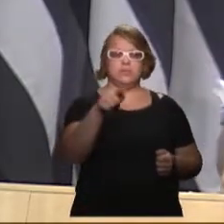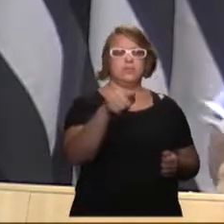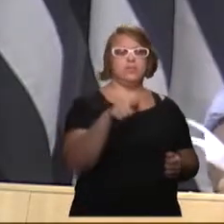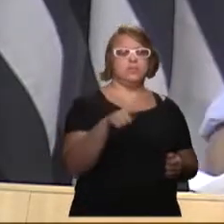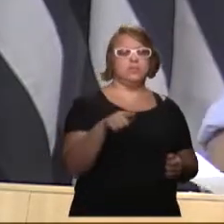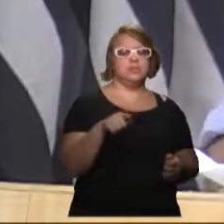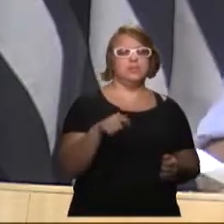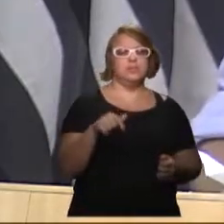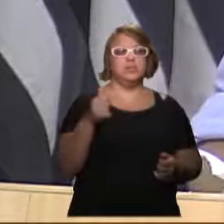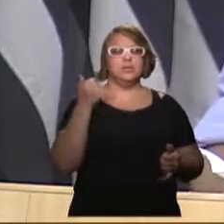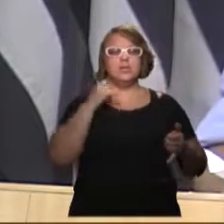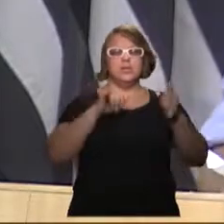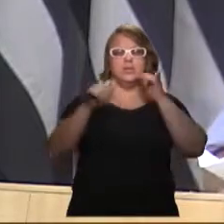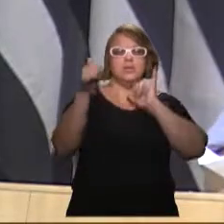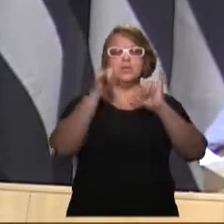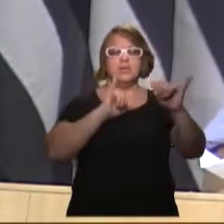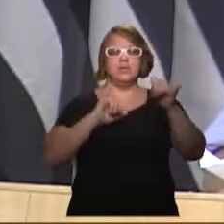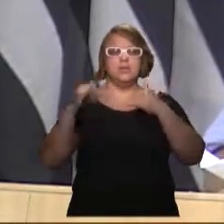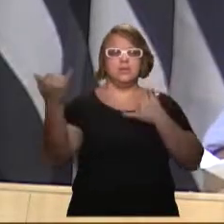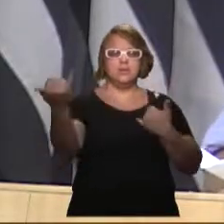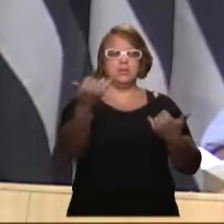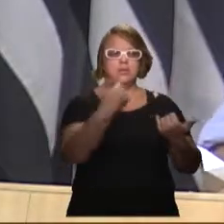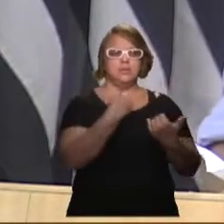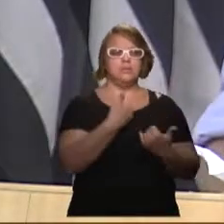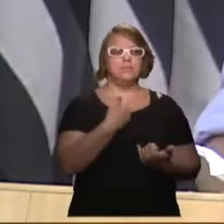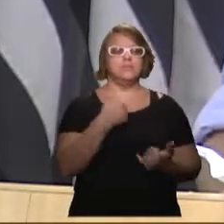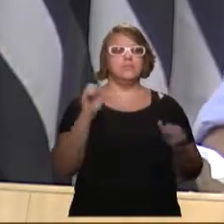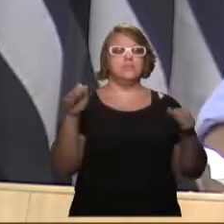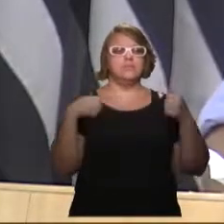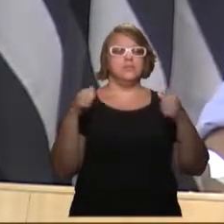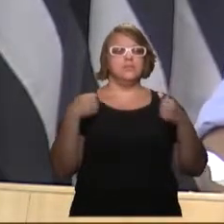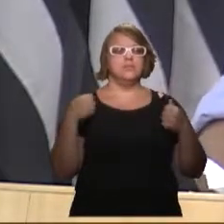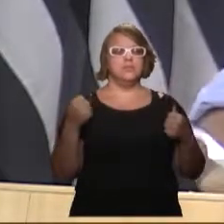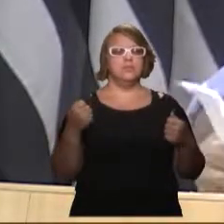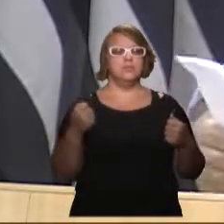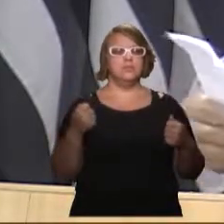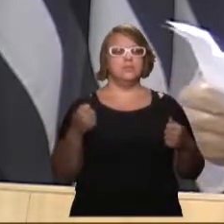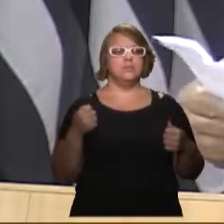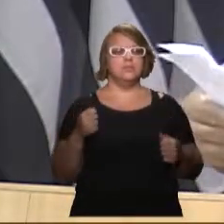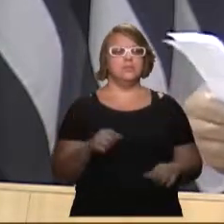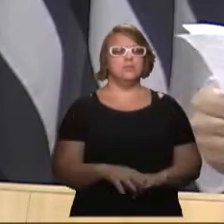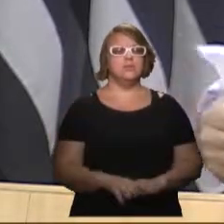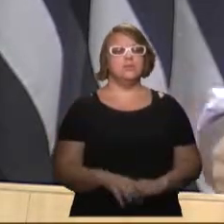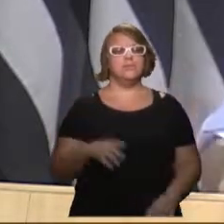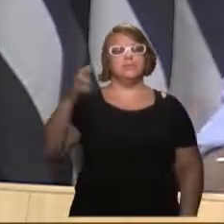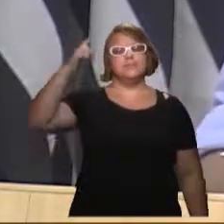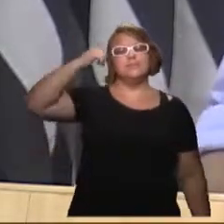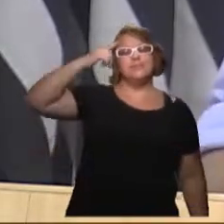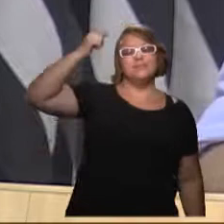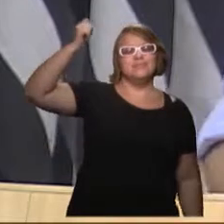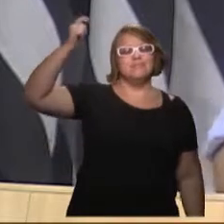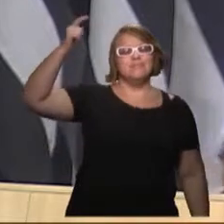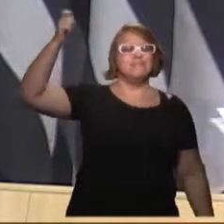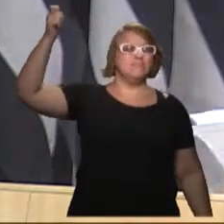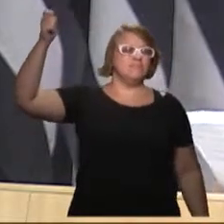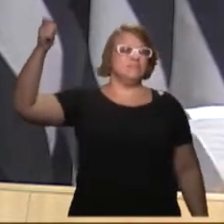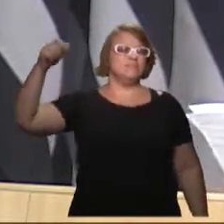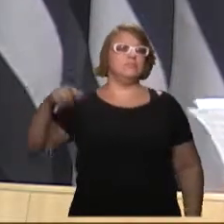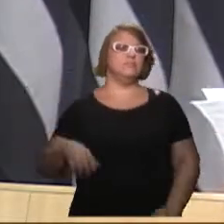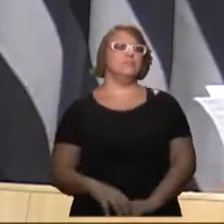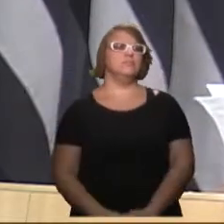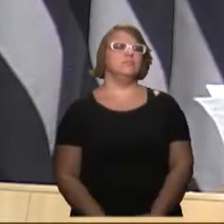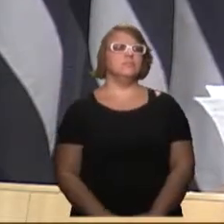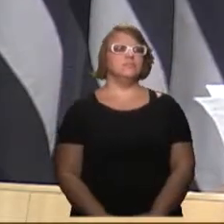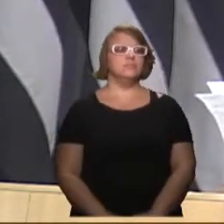né? Mas que não é o caso trazer aqui agora à tona ainda. Porém, nos deixa uma série de dúvidas. E aí, presidente, eu solicitei para